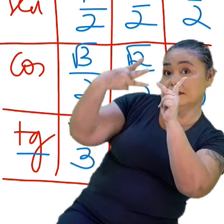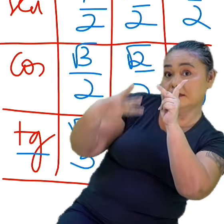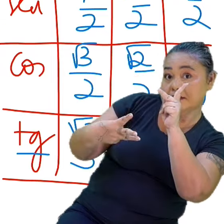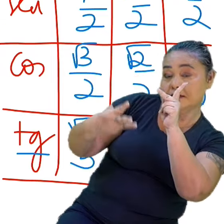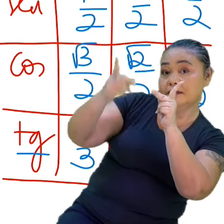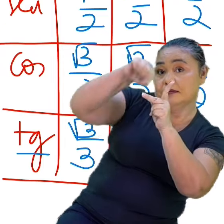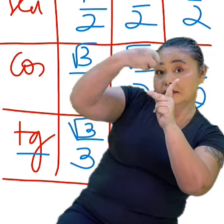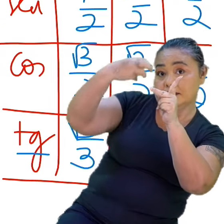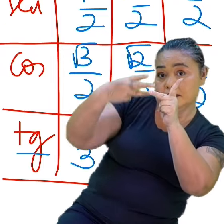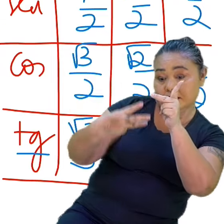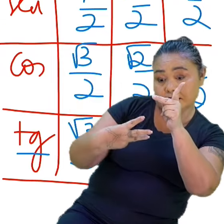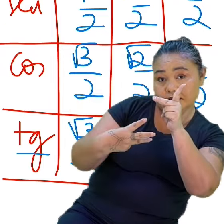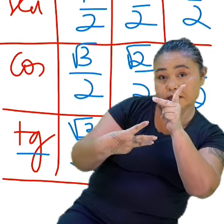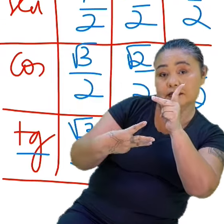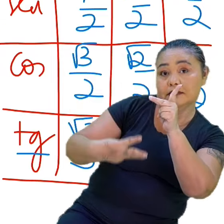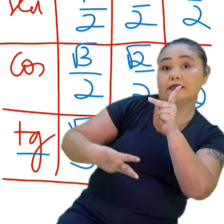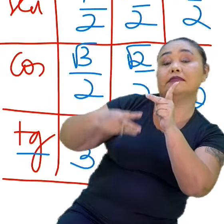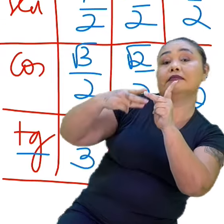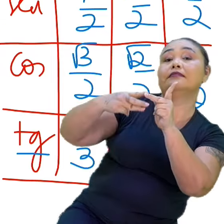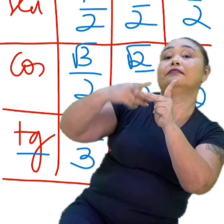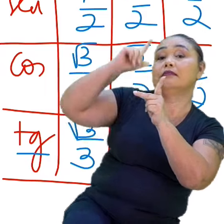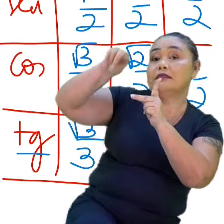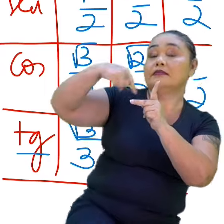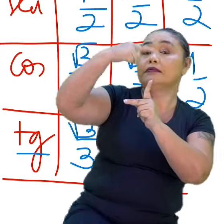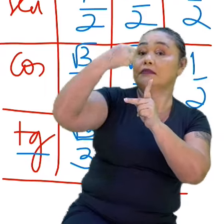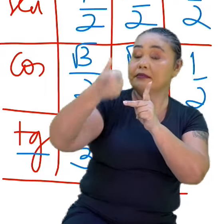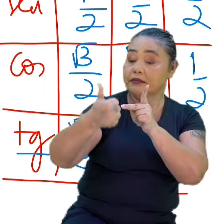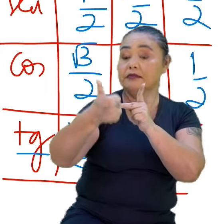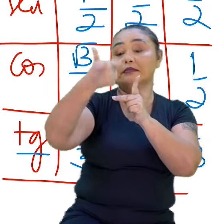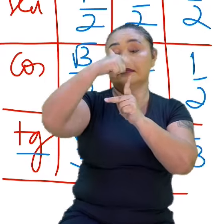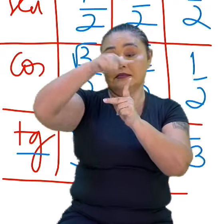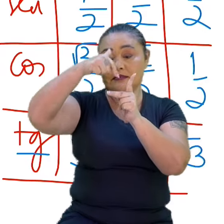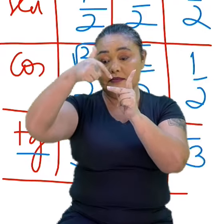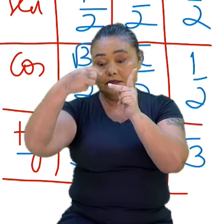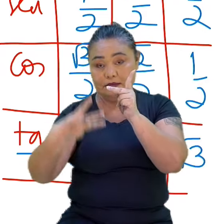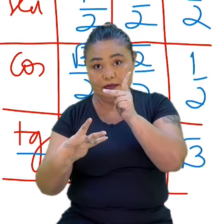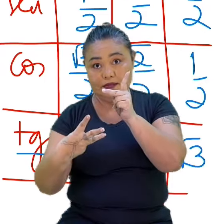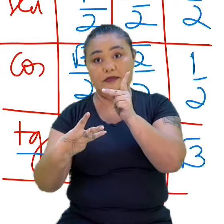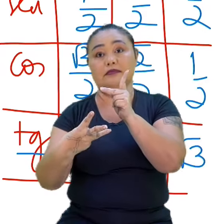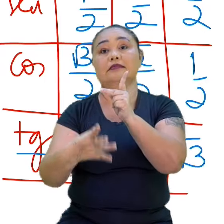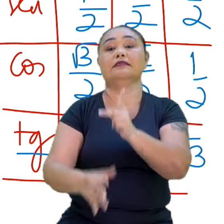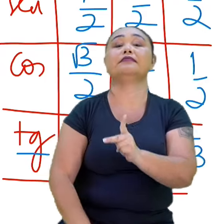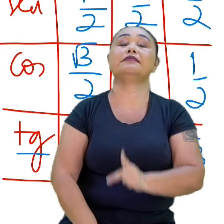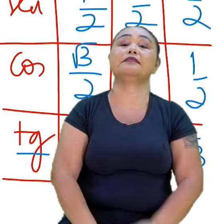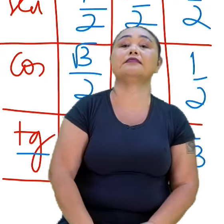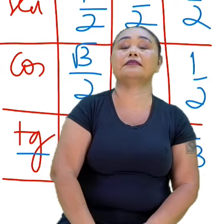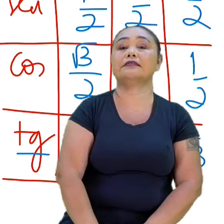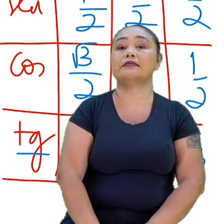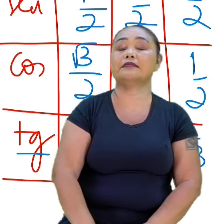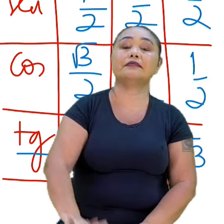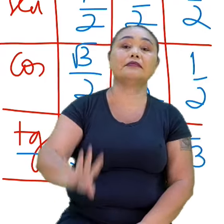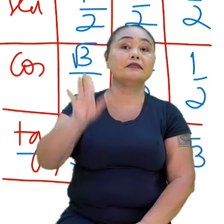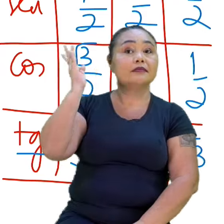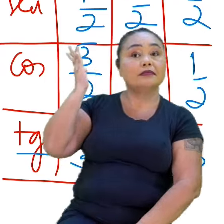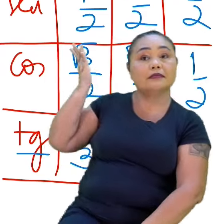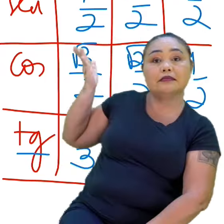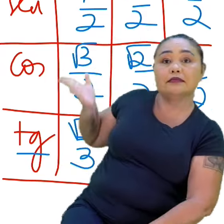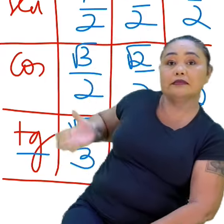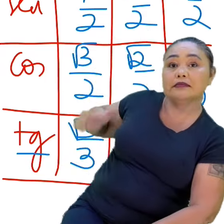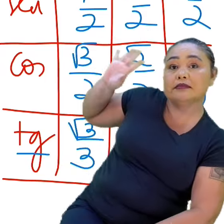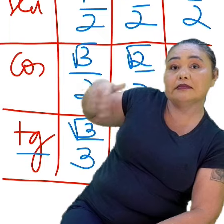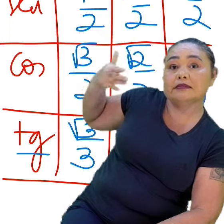TR so 3 1 ra Maravilha sabendo a tabelinha